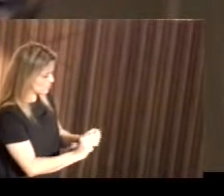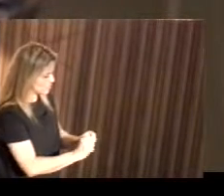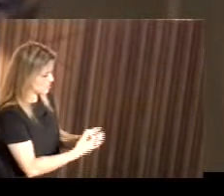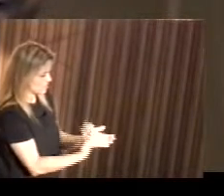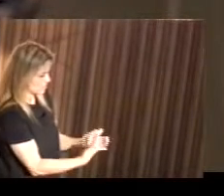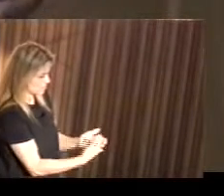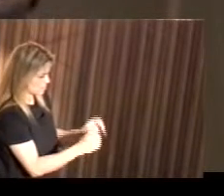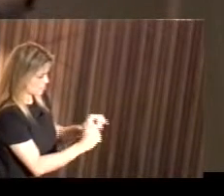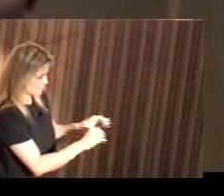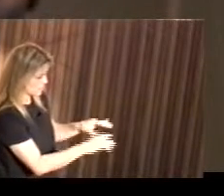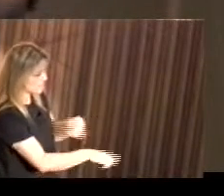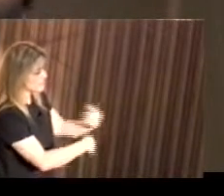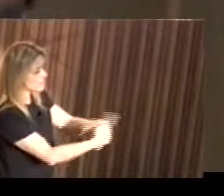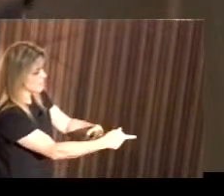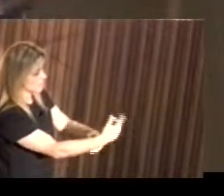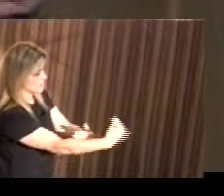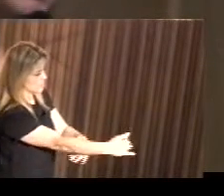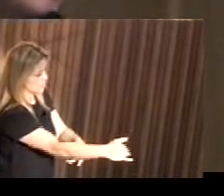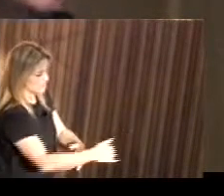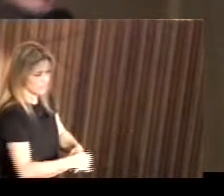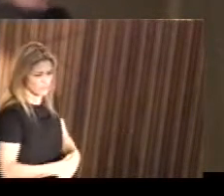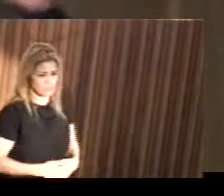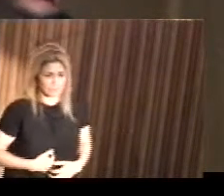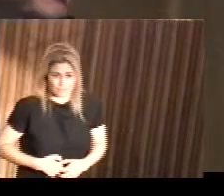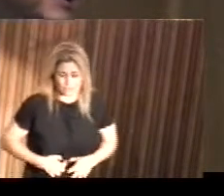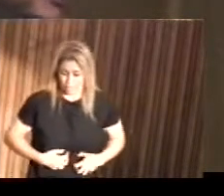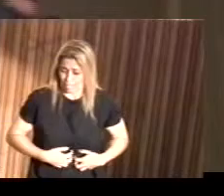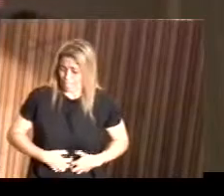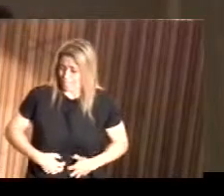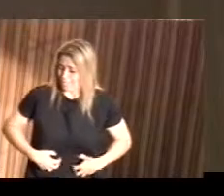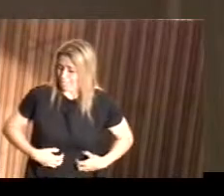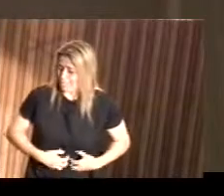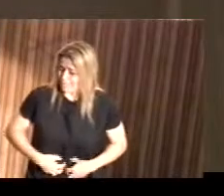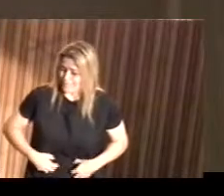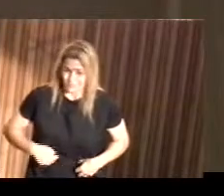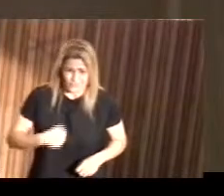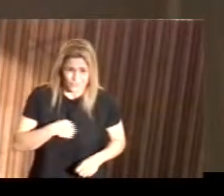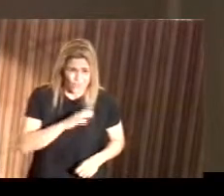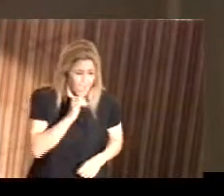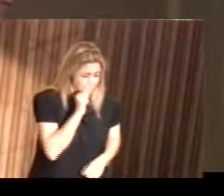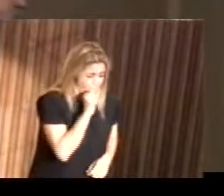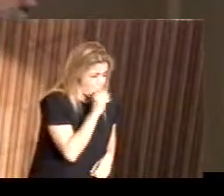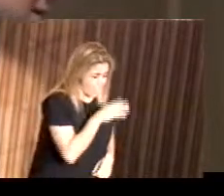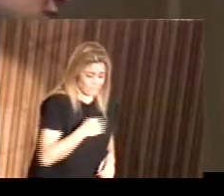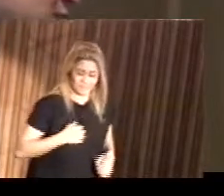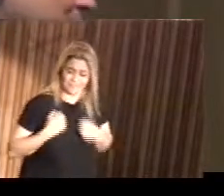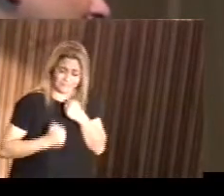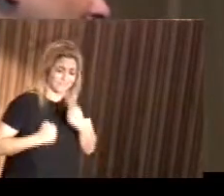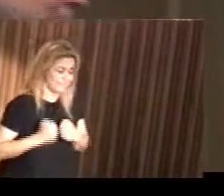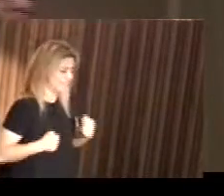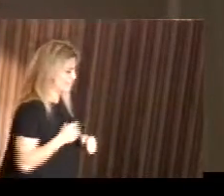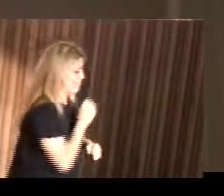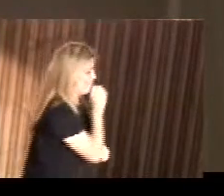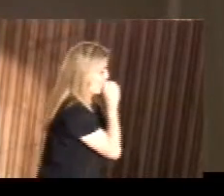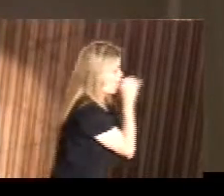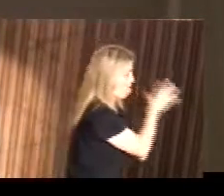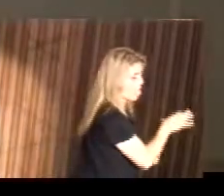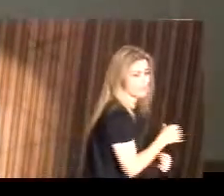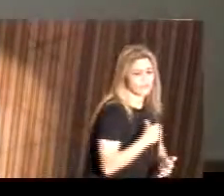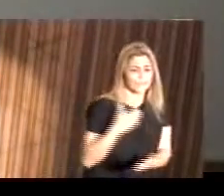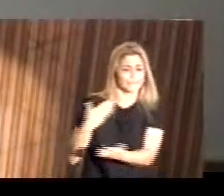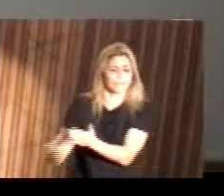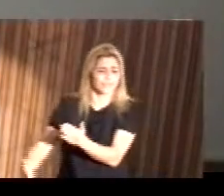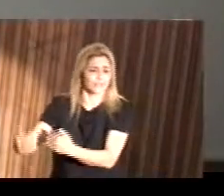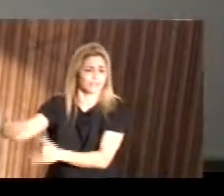depois. Aí no meio da aula eu comecei a passar mal, me deu uma ânsia de vômito, eu saí correndo, fui embora e perdi a